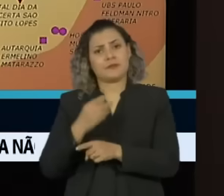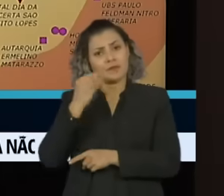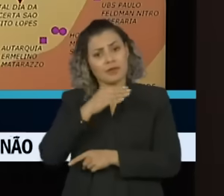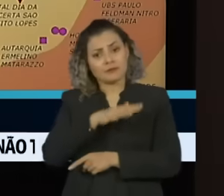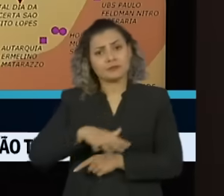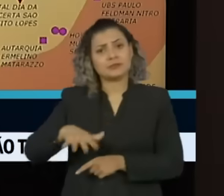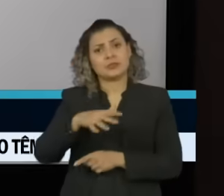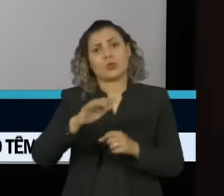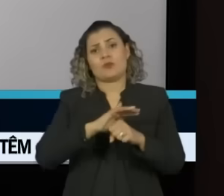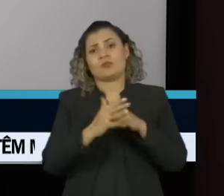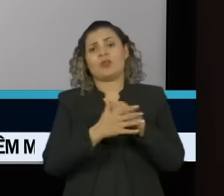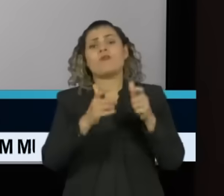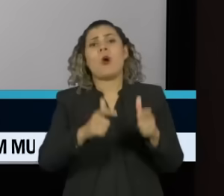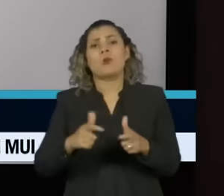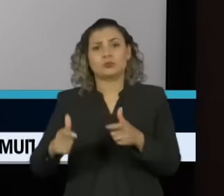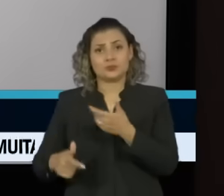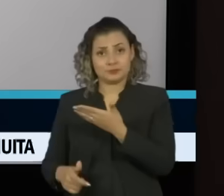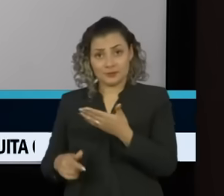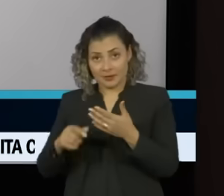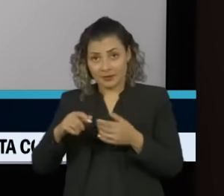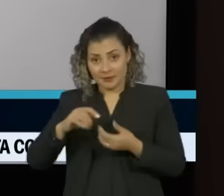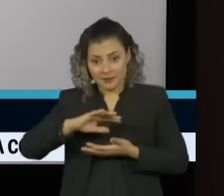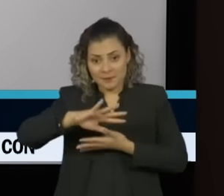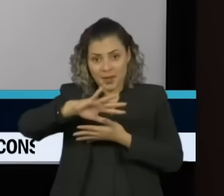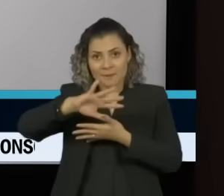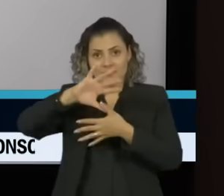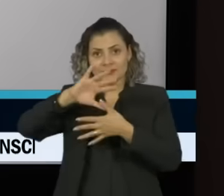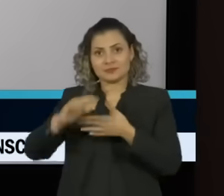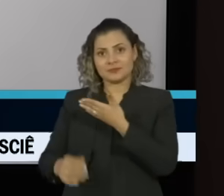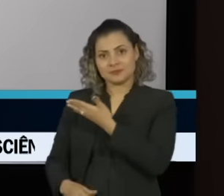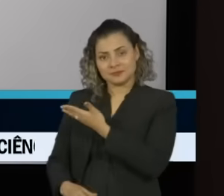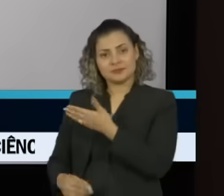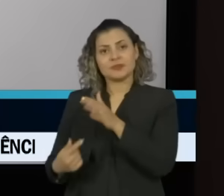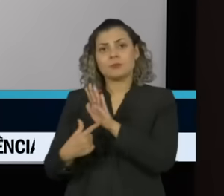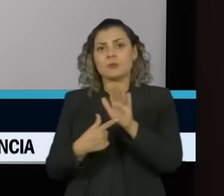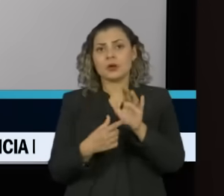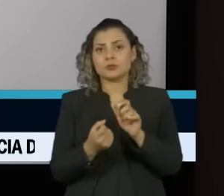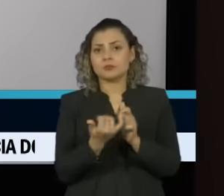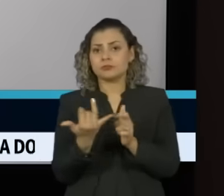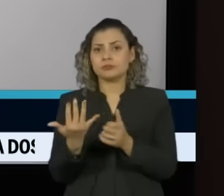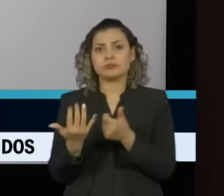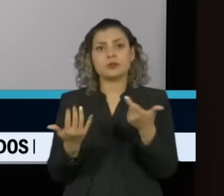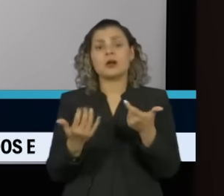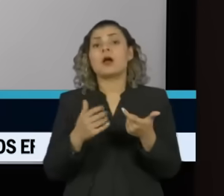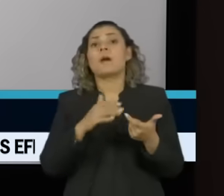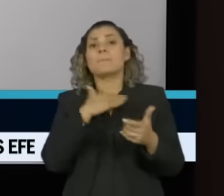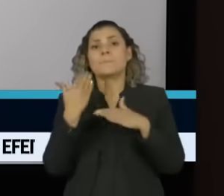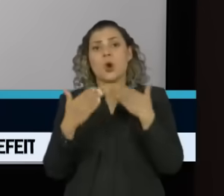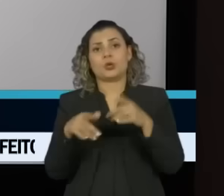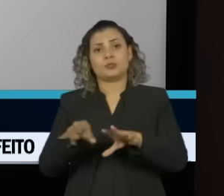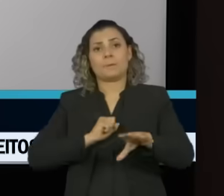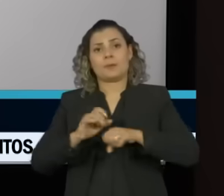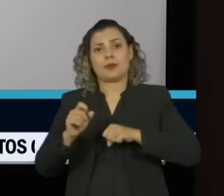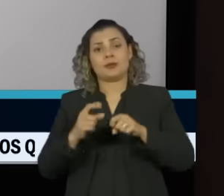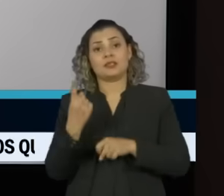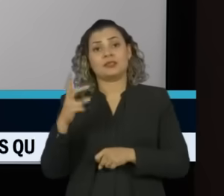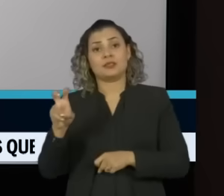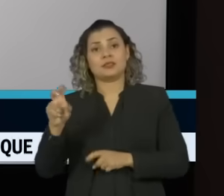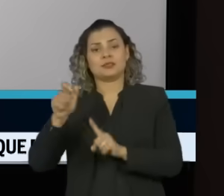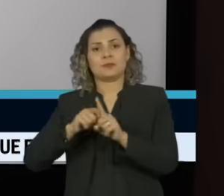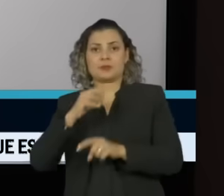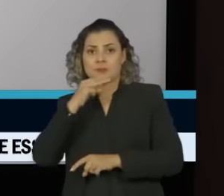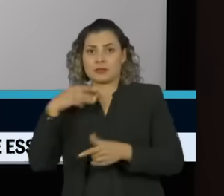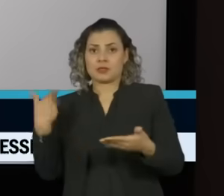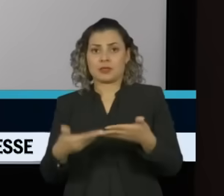à Covid-19. Esse mapa mostra a evolução no número de casos e óbitos na cidade de São Paulo desde o dia 15 de